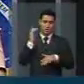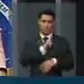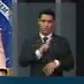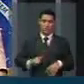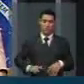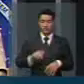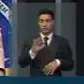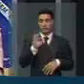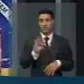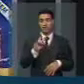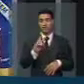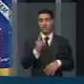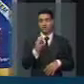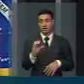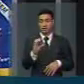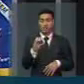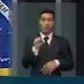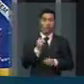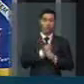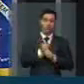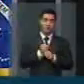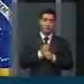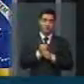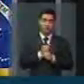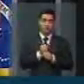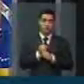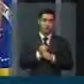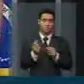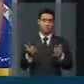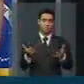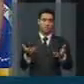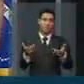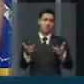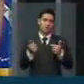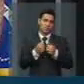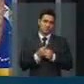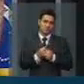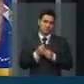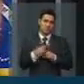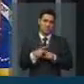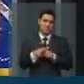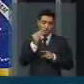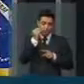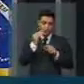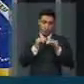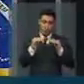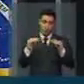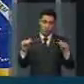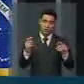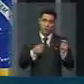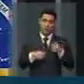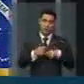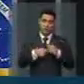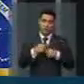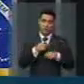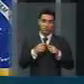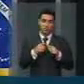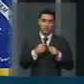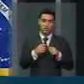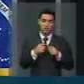ao longo de 8 anos, foi implacável na tentativa de estabelecer a economia, a